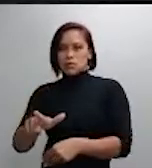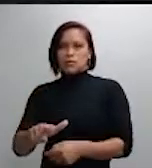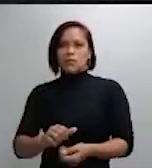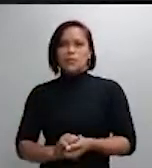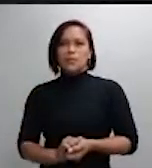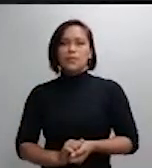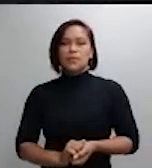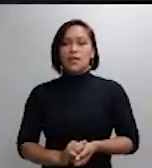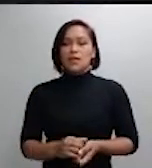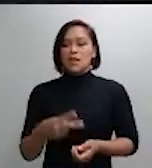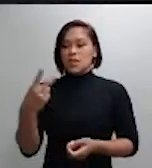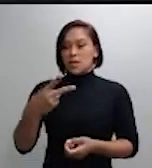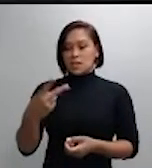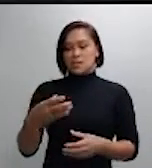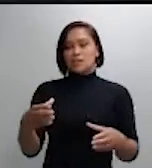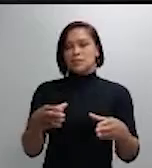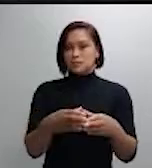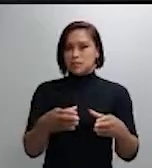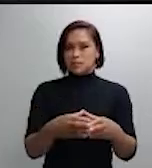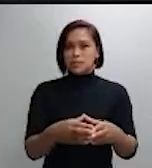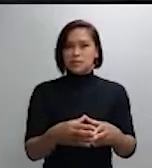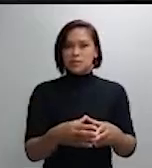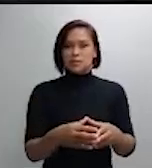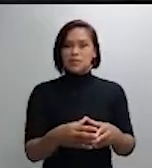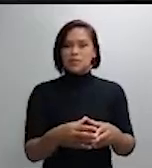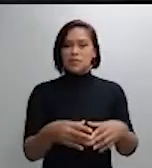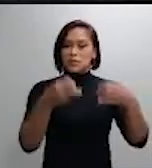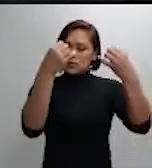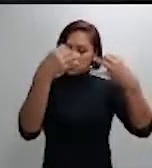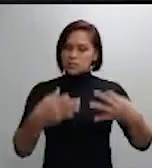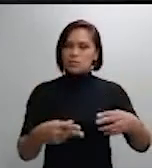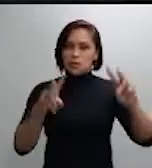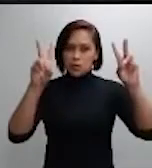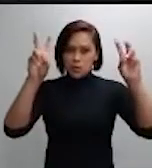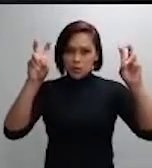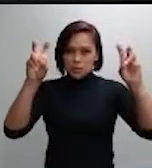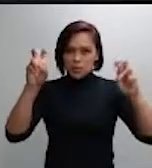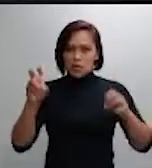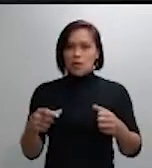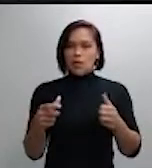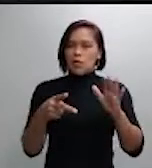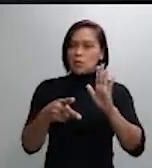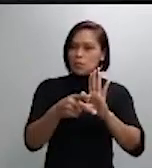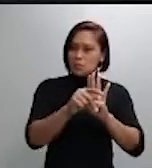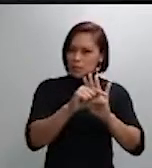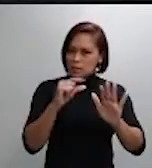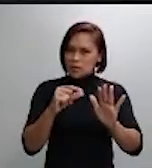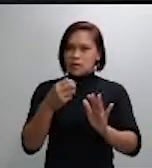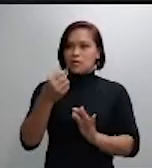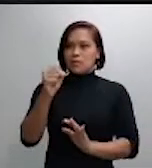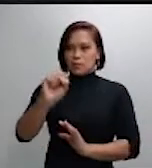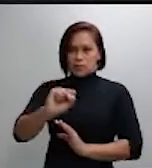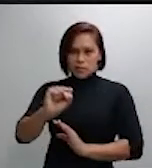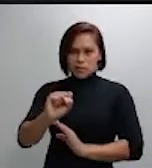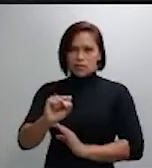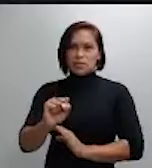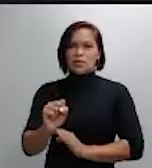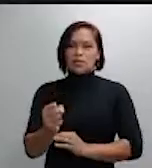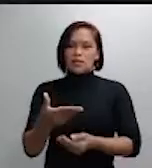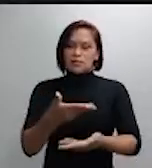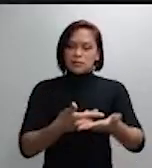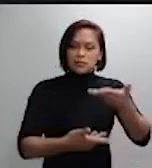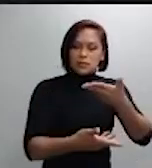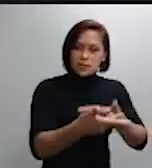segunda sessão disse, nesse ponto, abre aspas, o parágrafo 8º do artigo 85 transmite